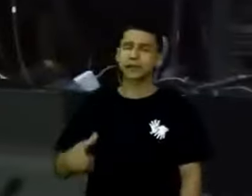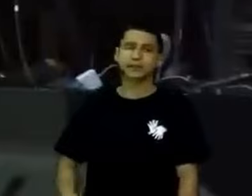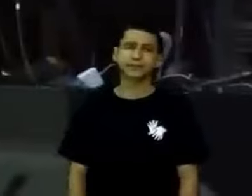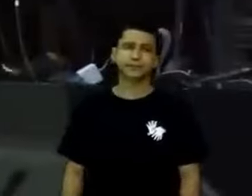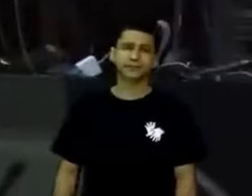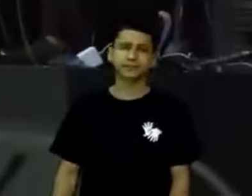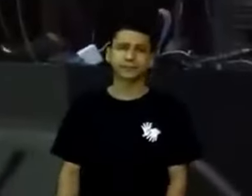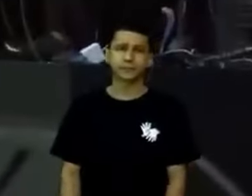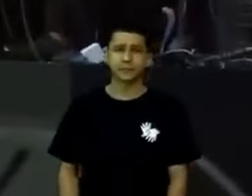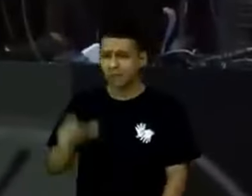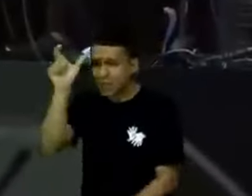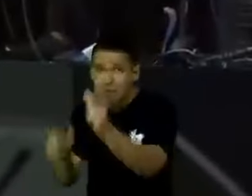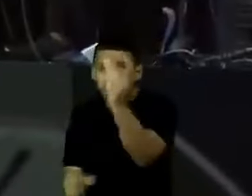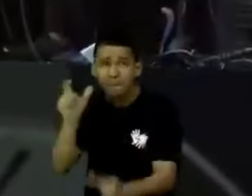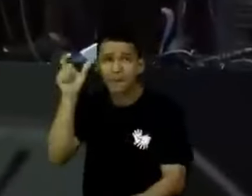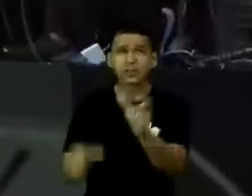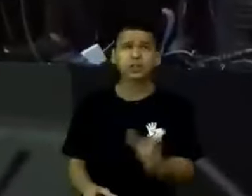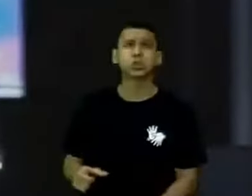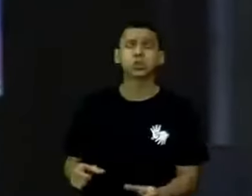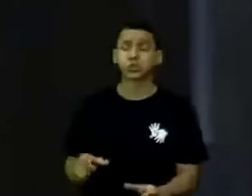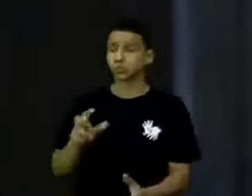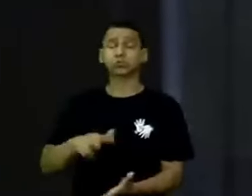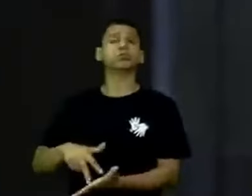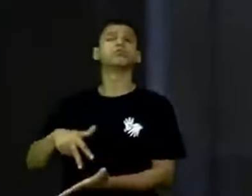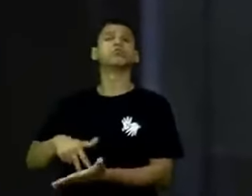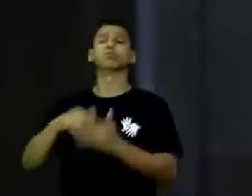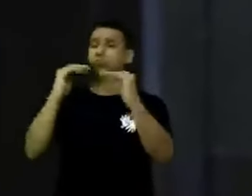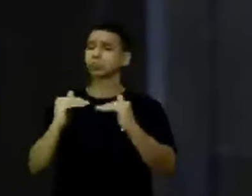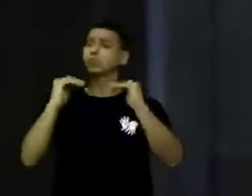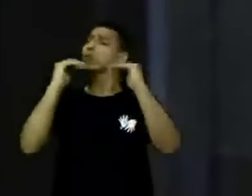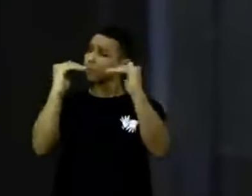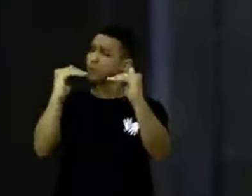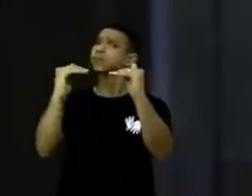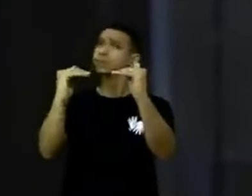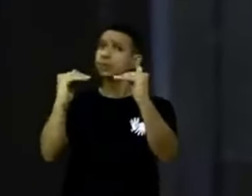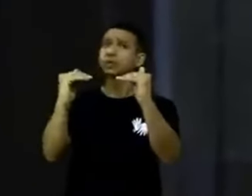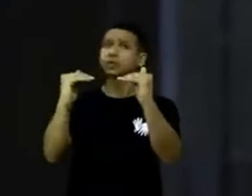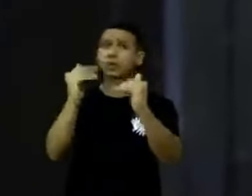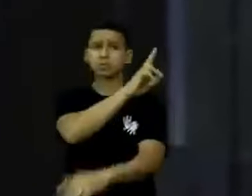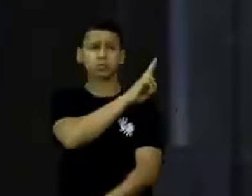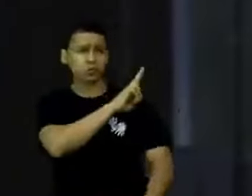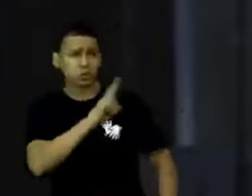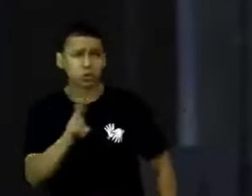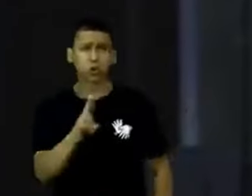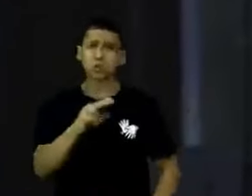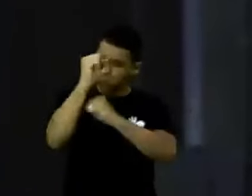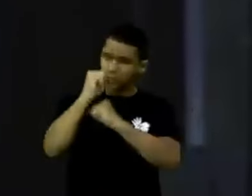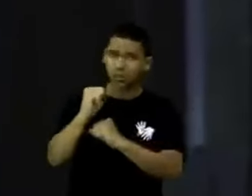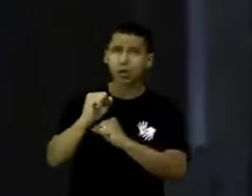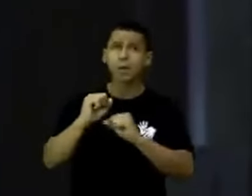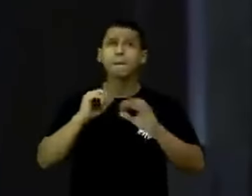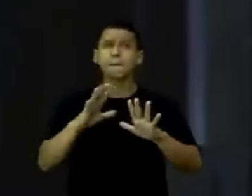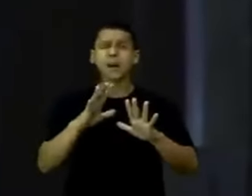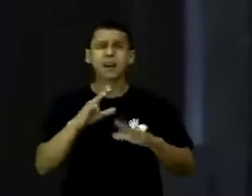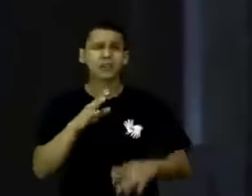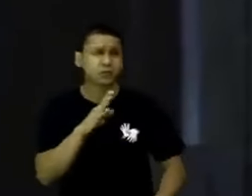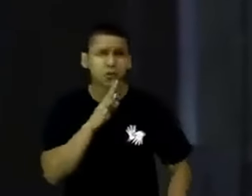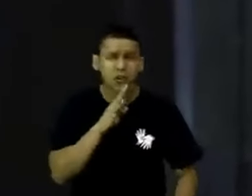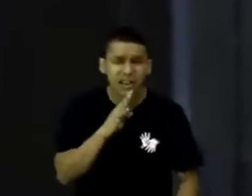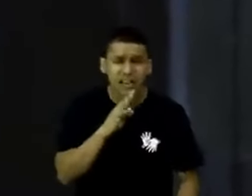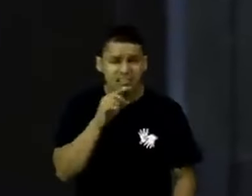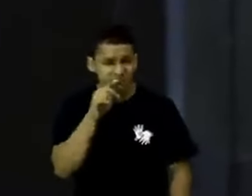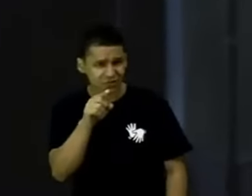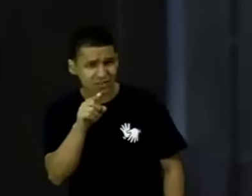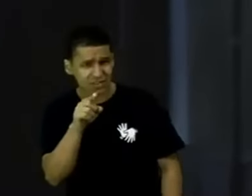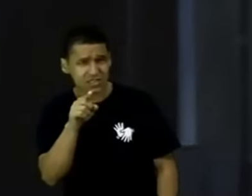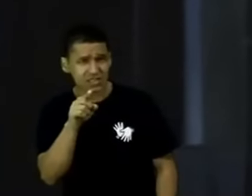E toda pessoa que pode estar numa posição, você pode estar numa posição grande, ter nome de grande, mas se tu não sabe quem tu é no reino espiritual, tu